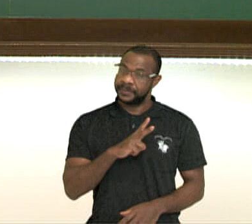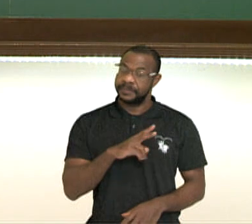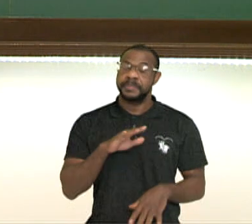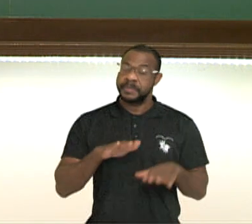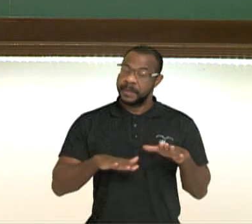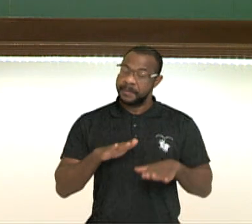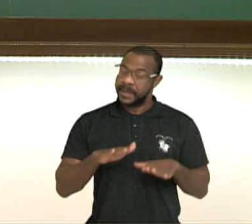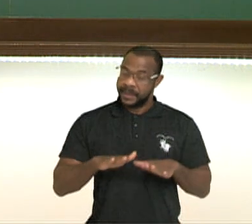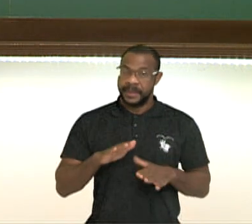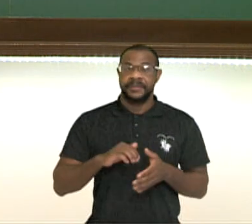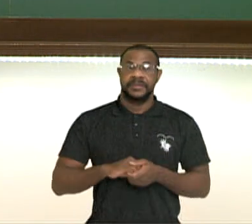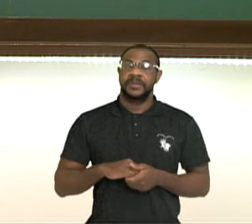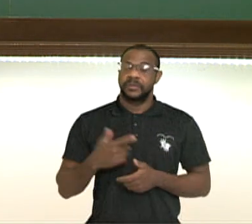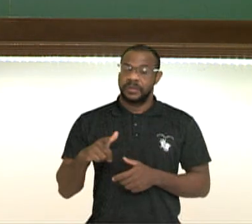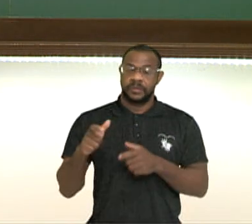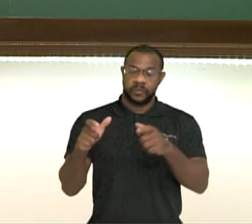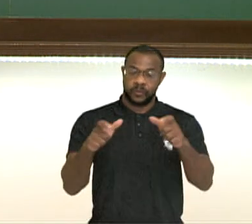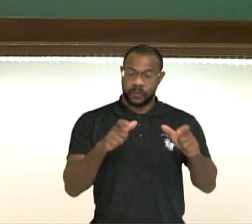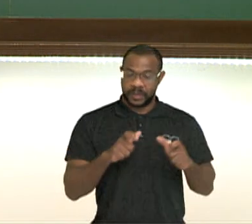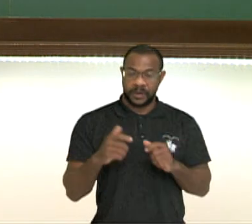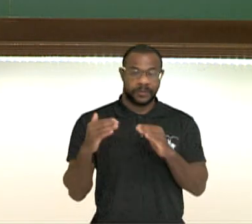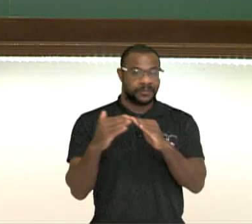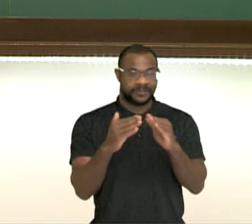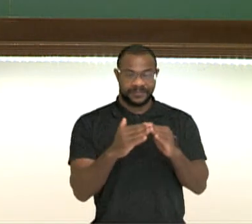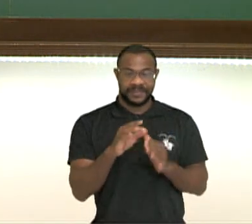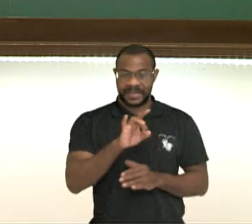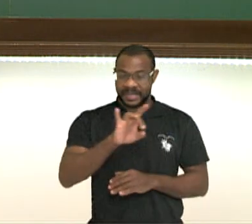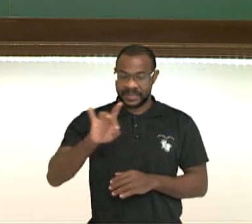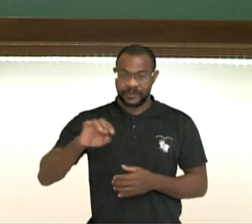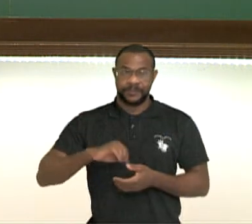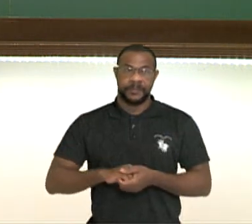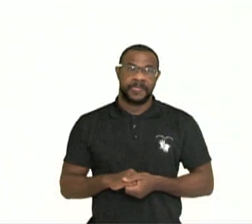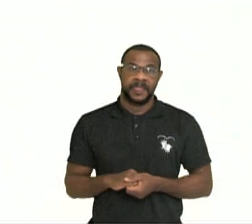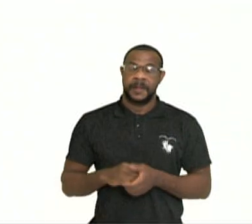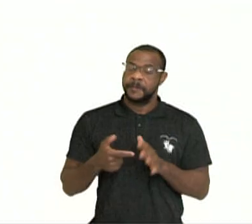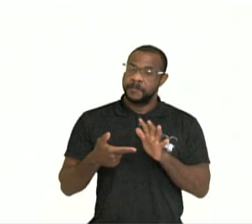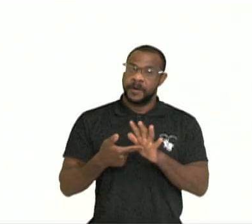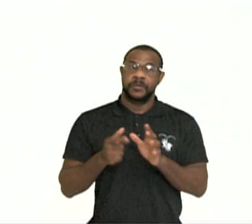de acordo com a localidade que você reside. Então eu trago aqui para